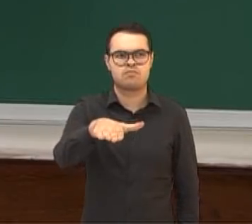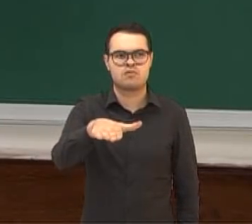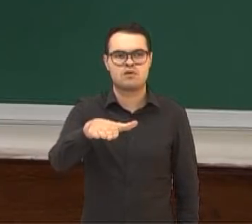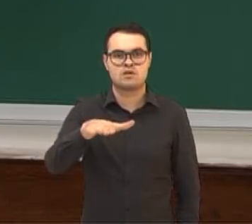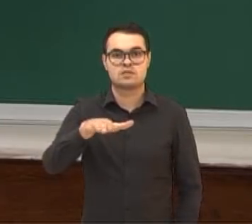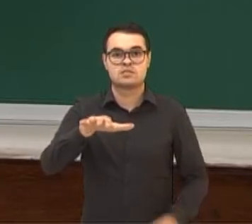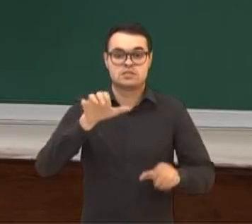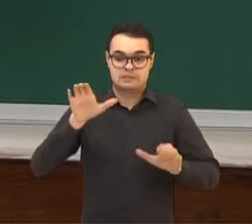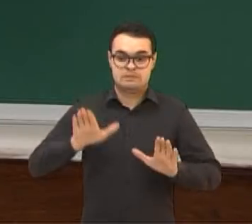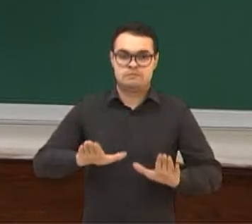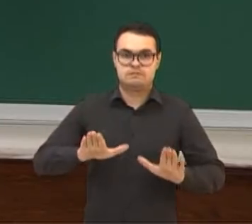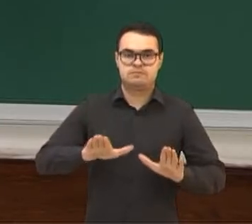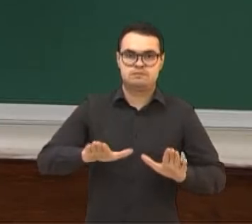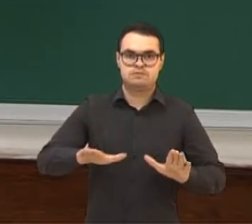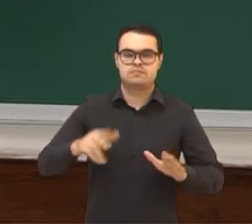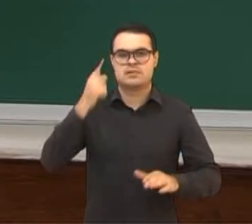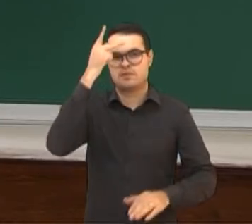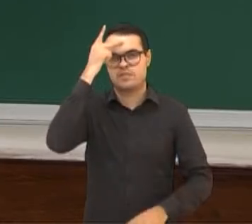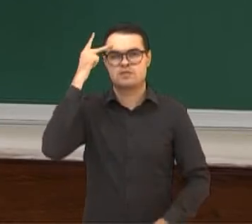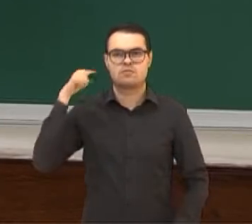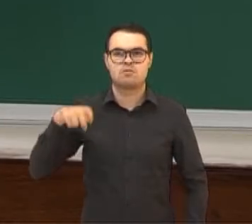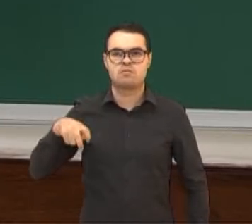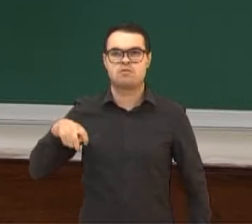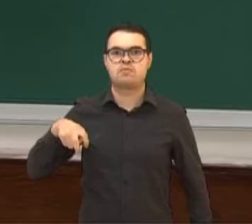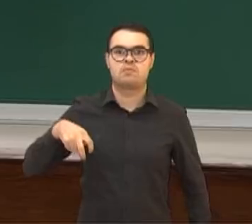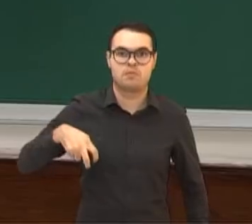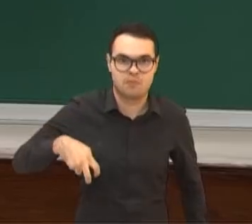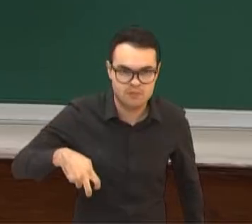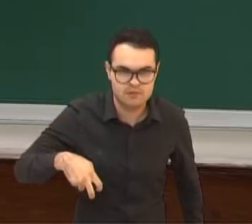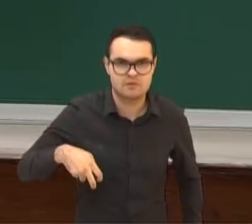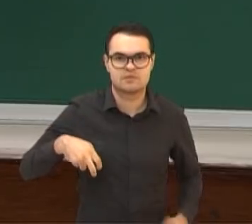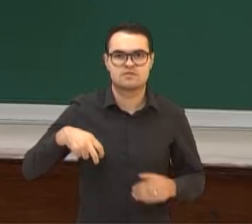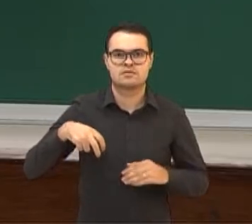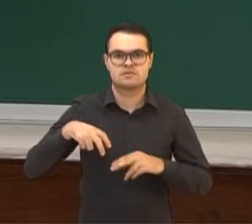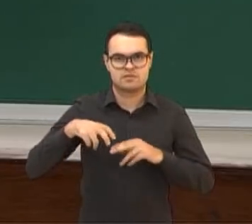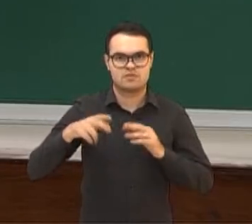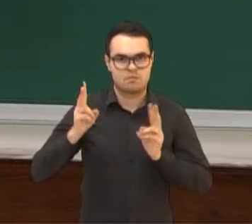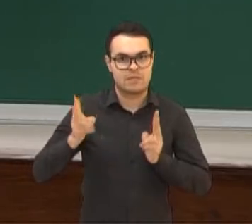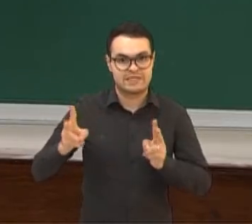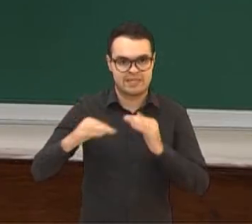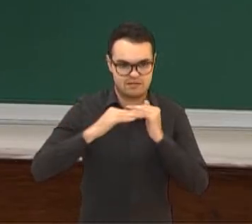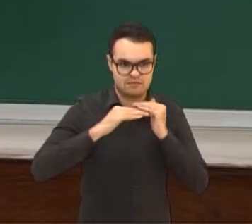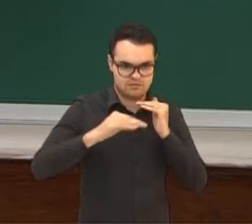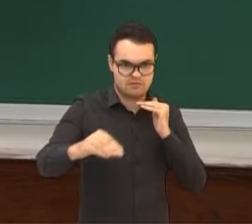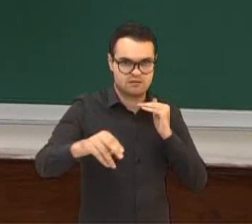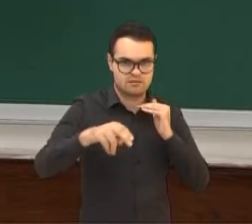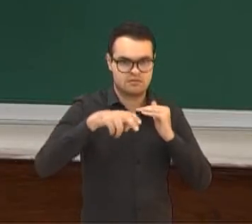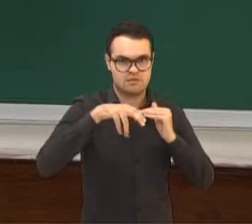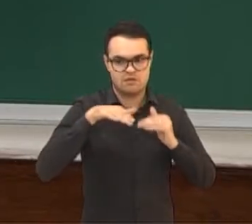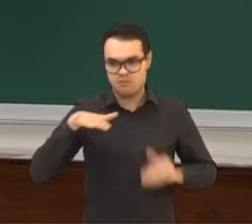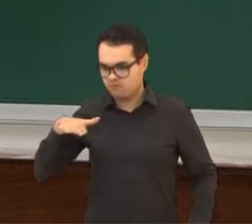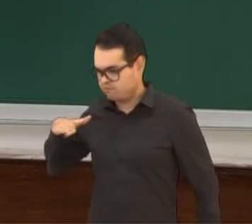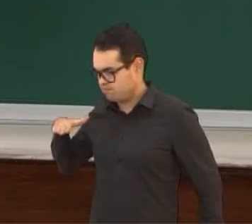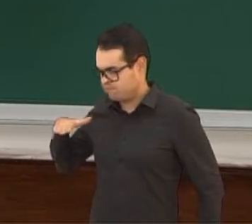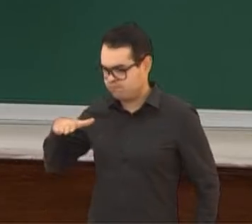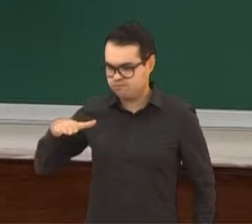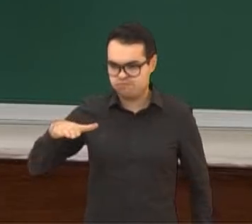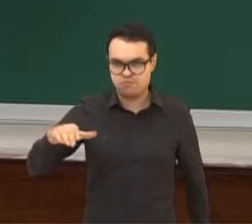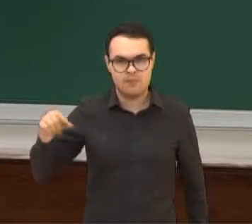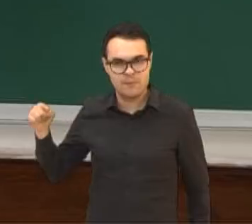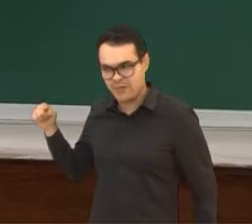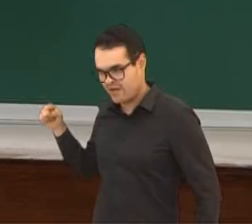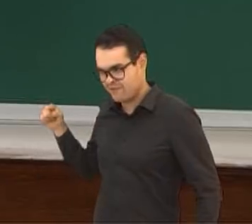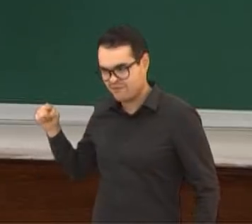motorista freia e as pessoas continuam o movimento, ou seja, elas mantêm o movimento delas, que era de ir para frente,